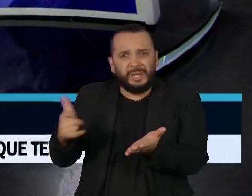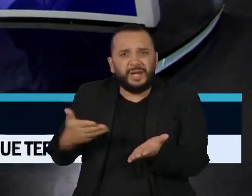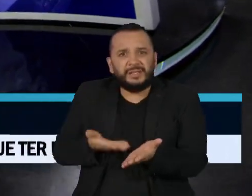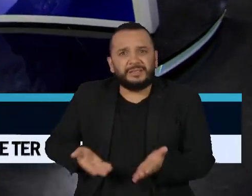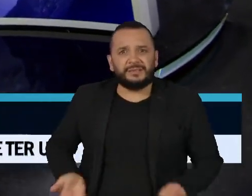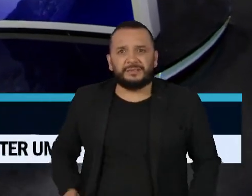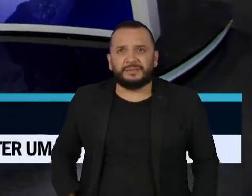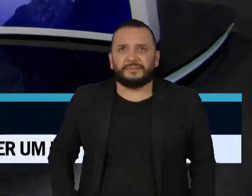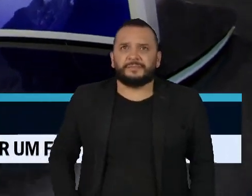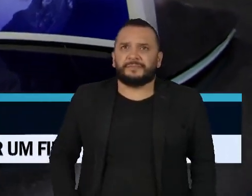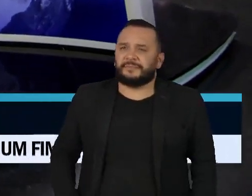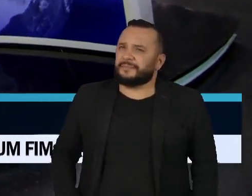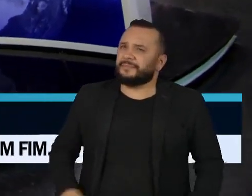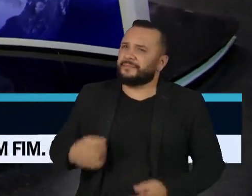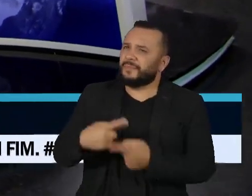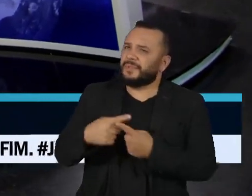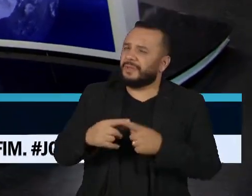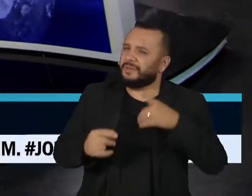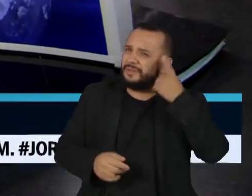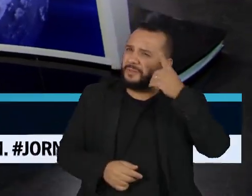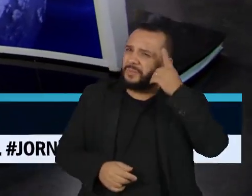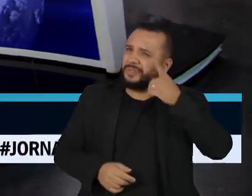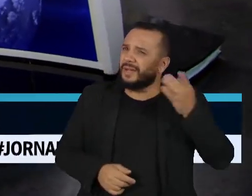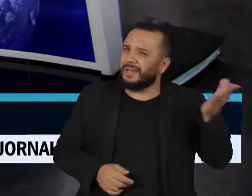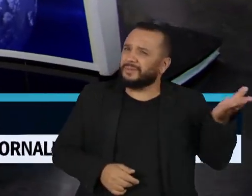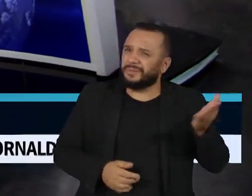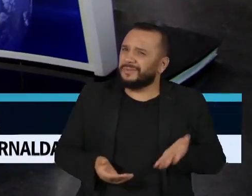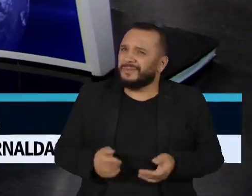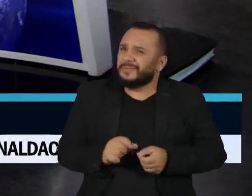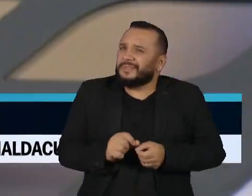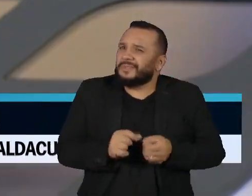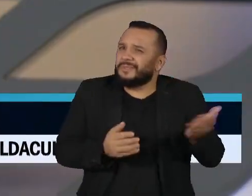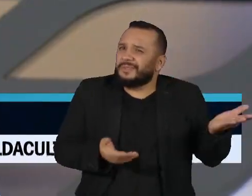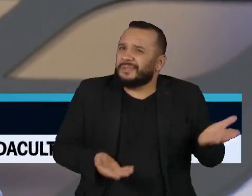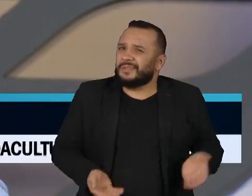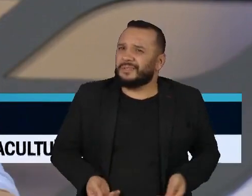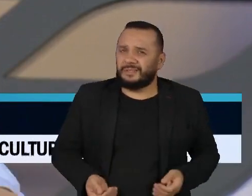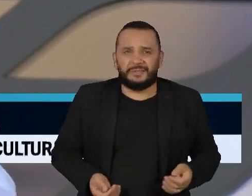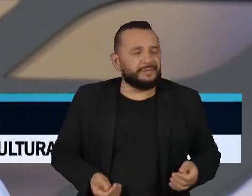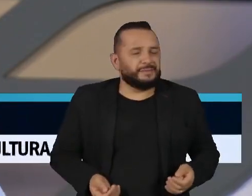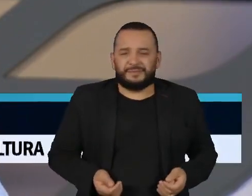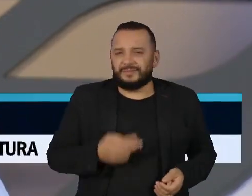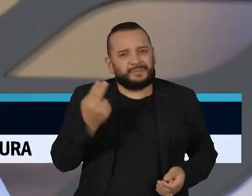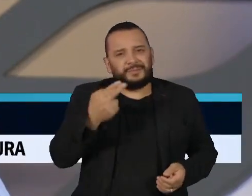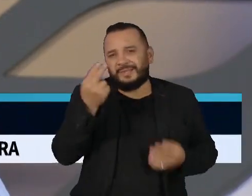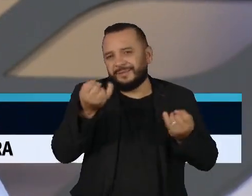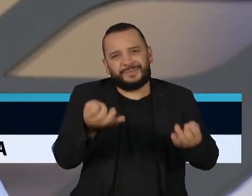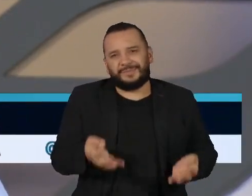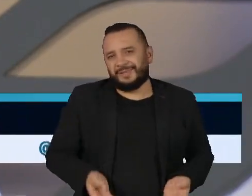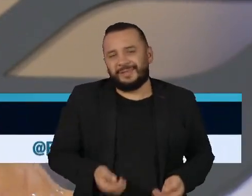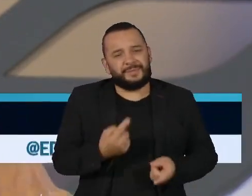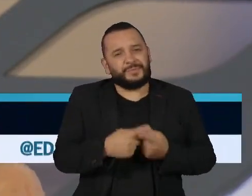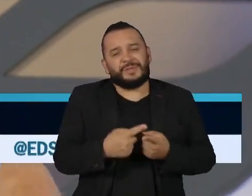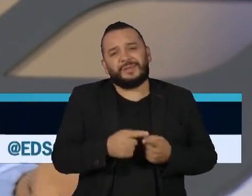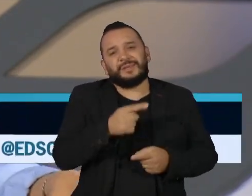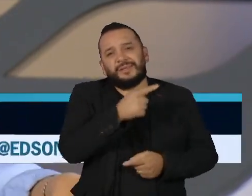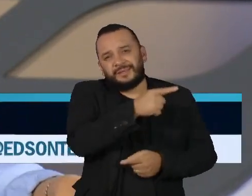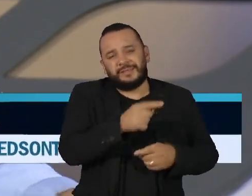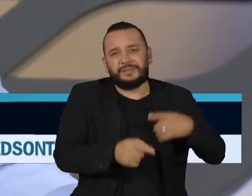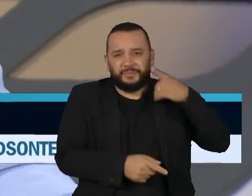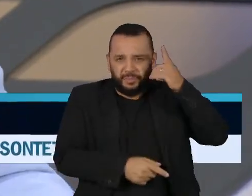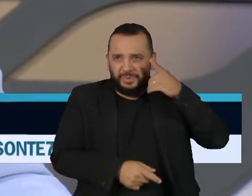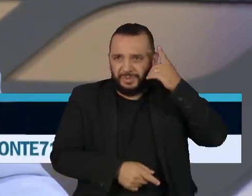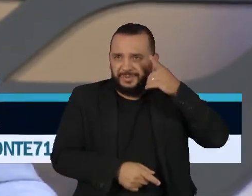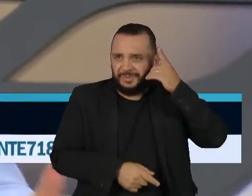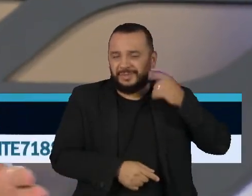Bianca, algum argumento do deputado Gustavo Gayer se justifica? Nenhum argumento. Porque esse parlamentar é da mesma